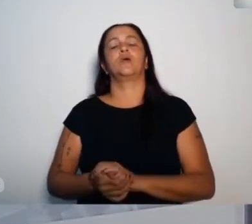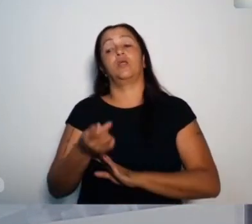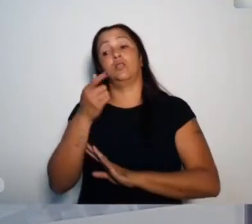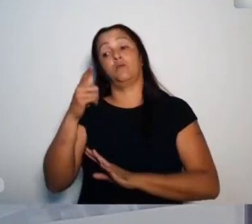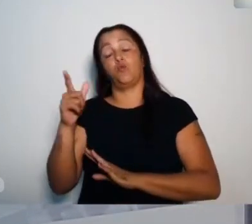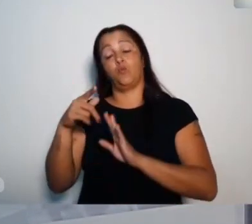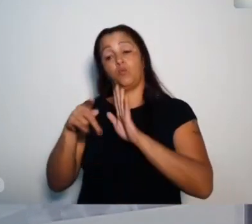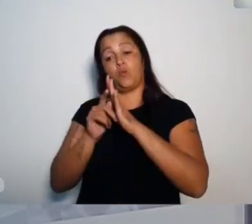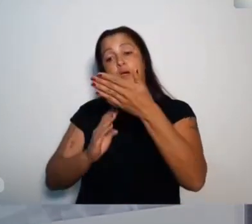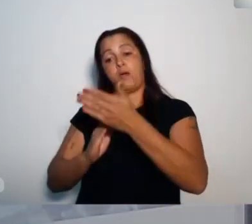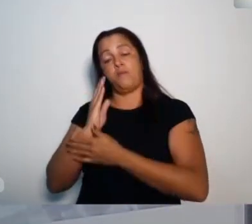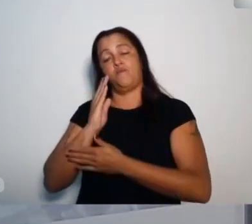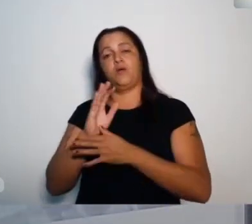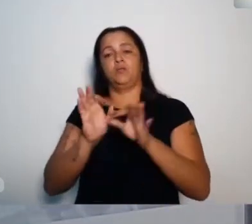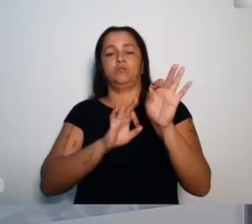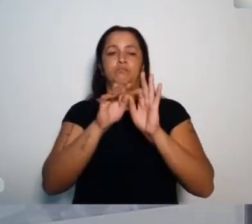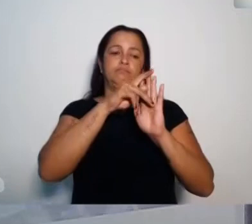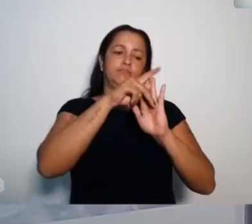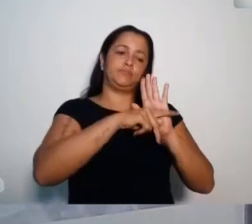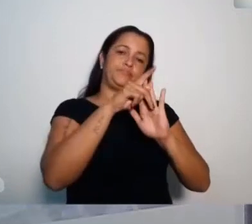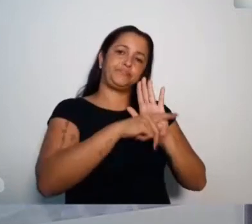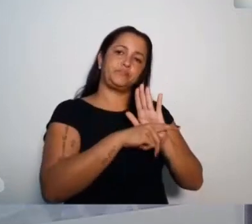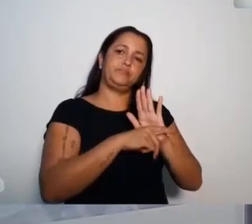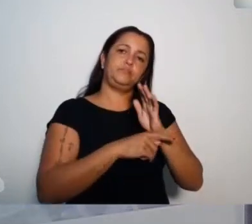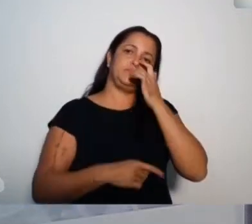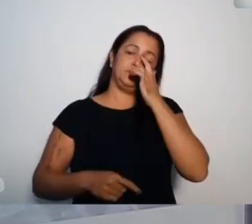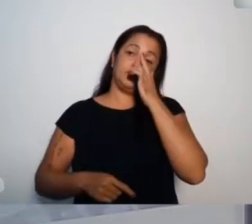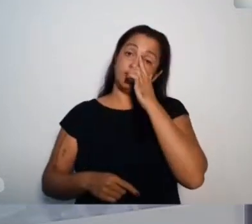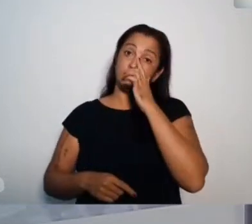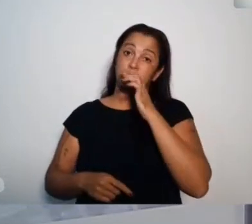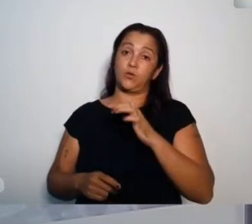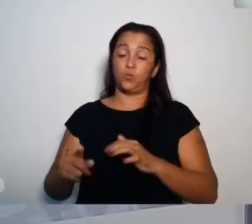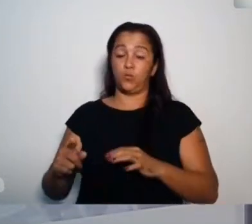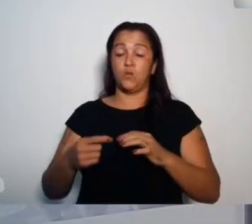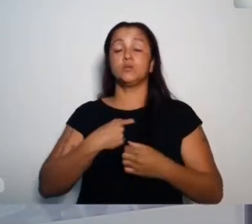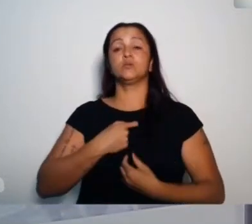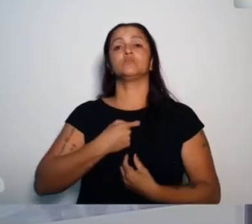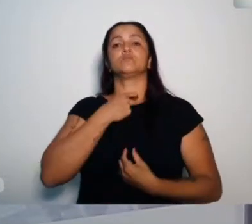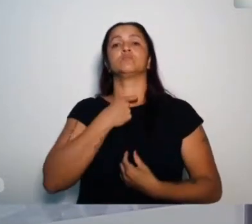projeto, aí sim, o executivo vai regulamentar.